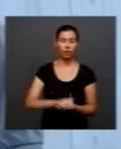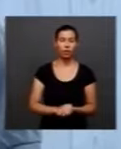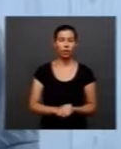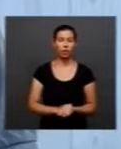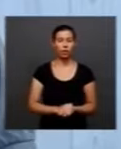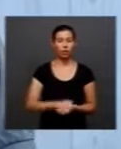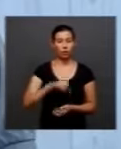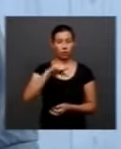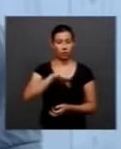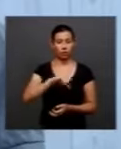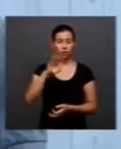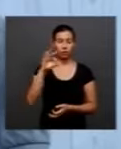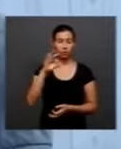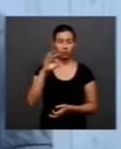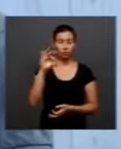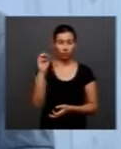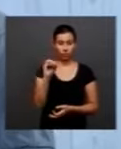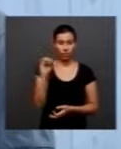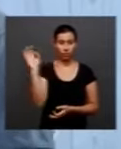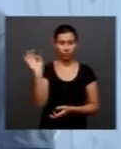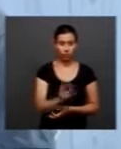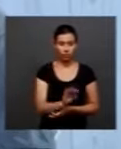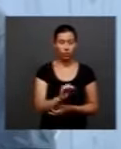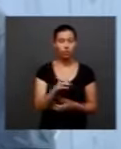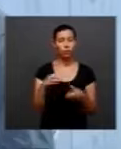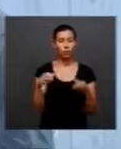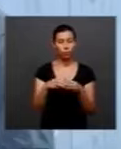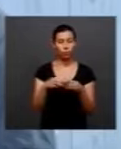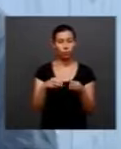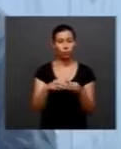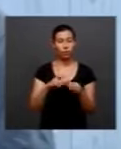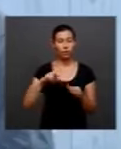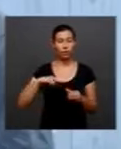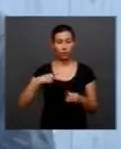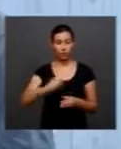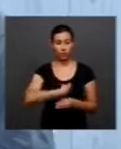travestis e transexuais. E o Brasil também